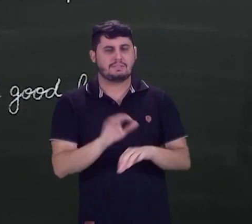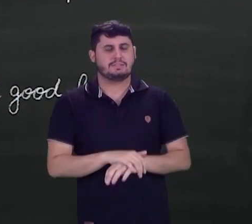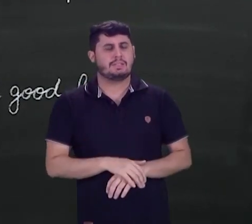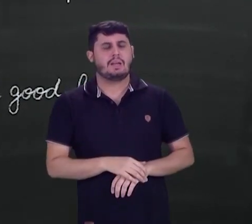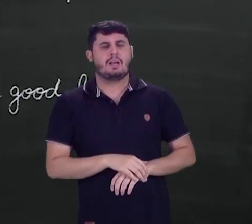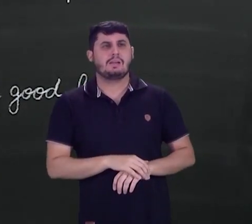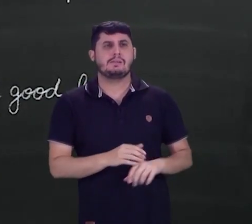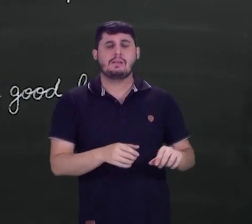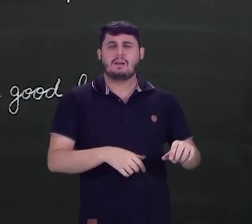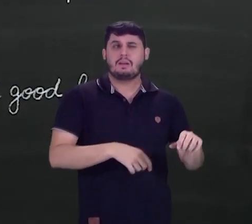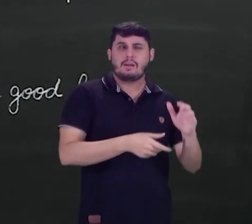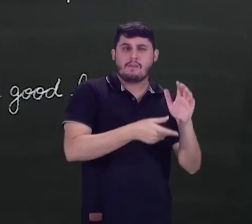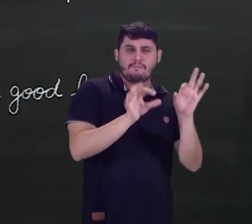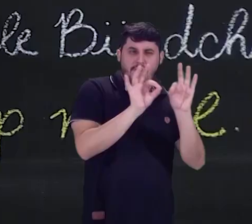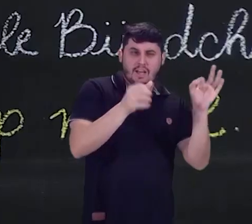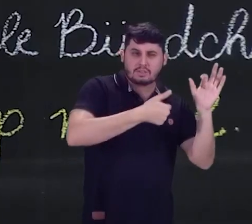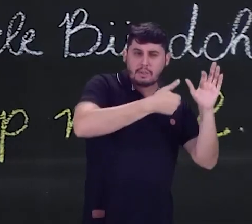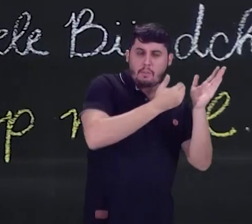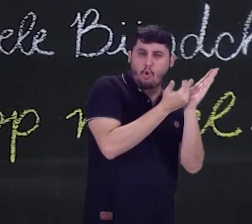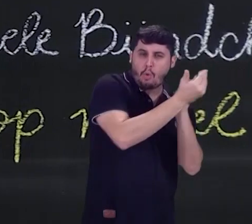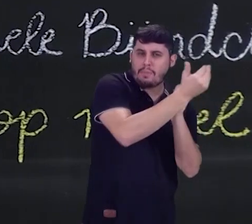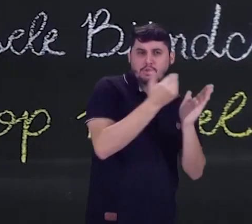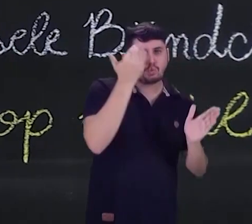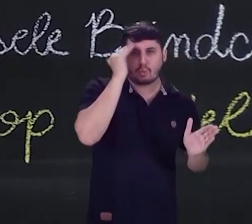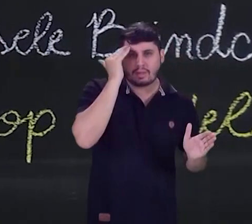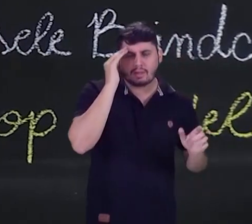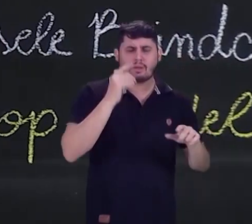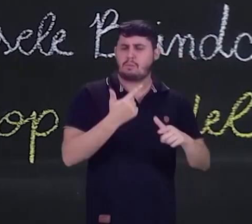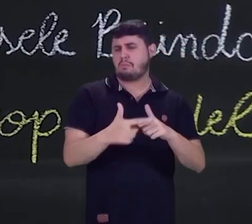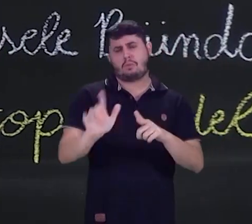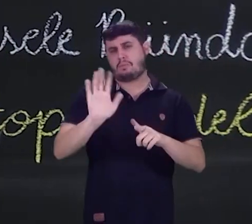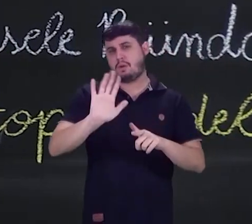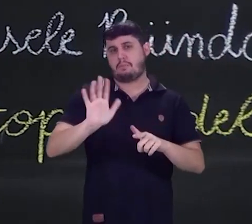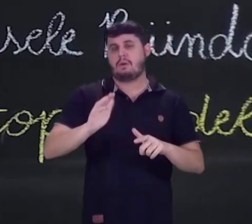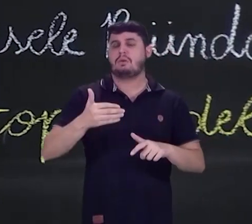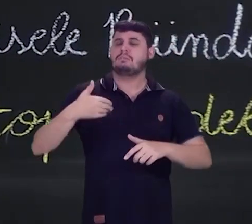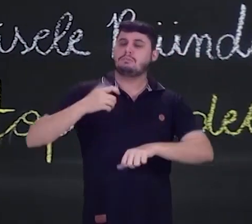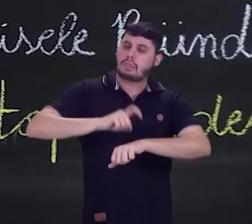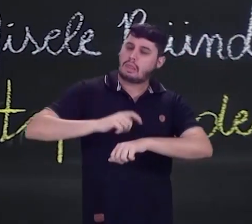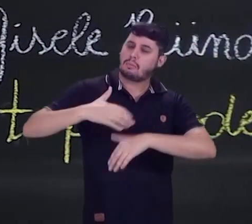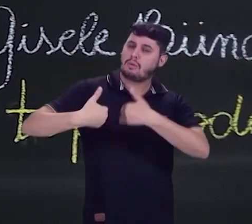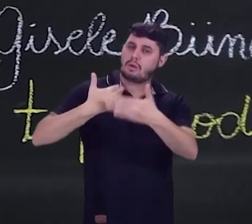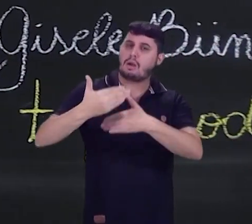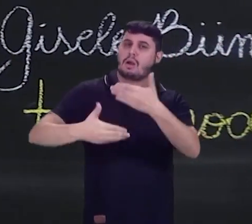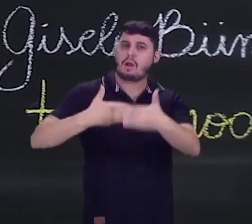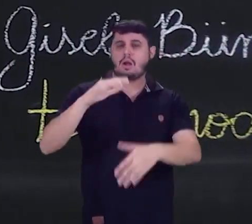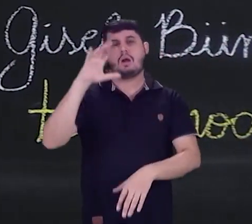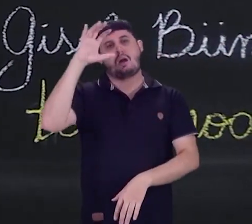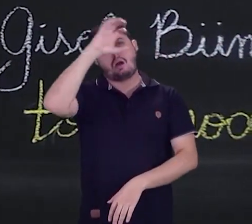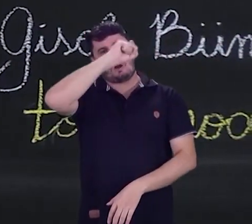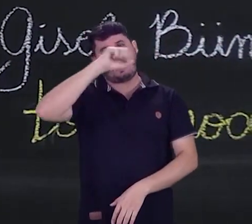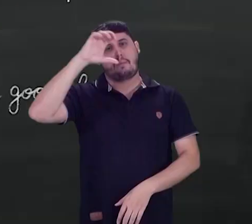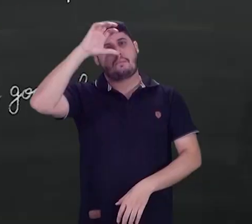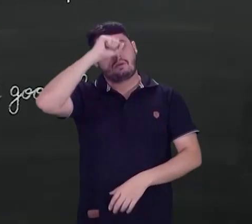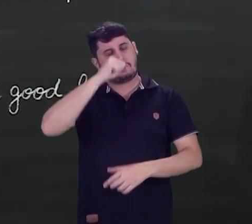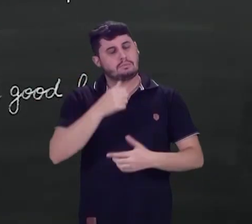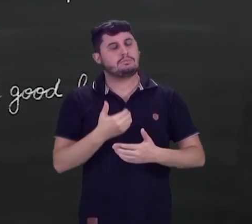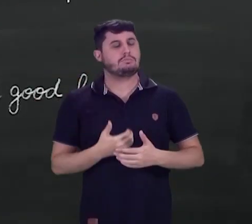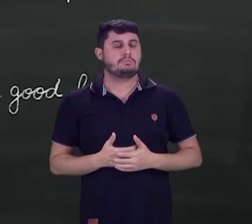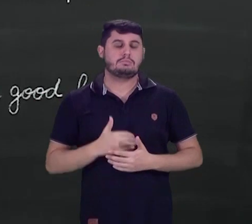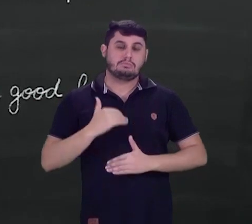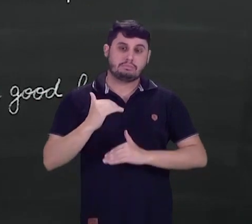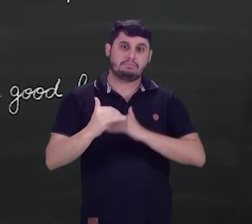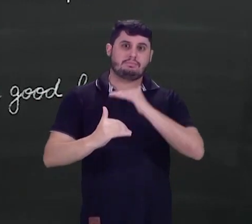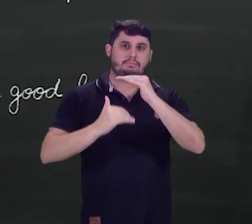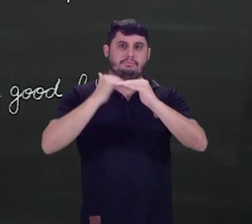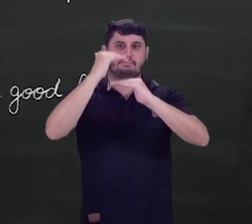tem importância. Com o tempo, a gente vai conhecendo mais a língua e a gente avança nesse sentido, tá bom? E aí a